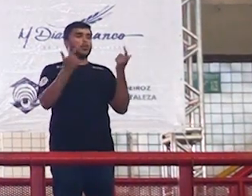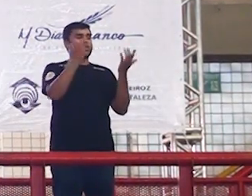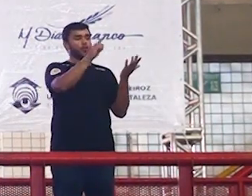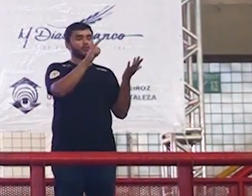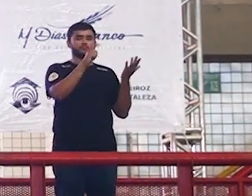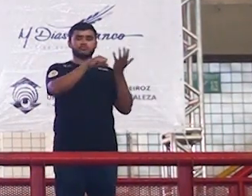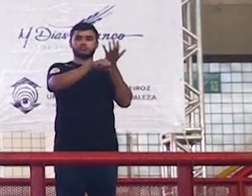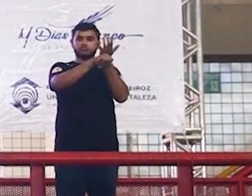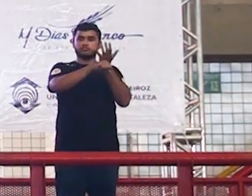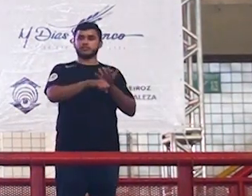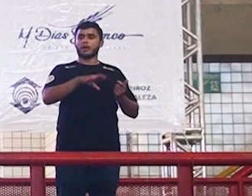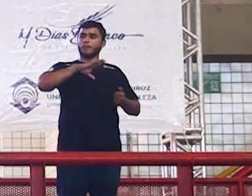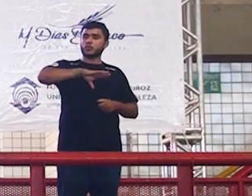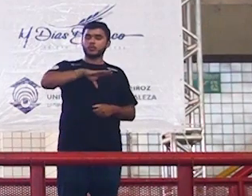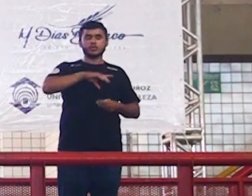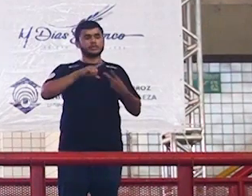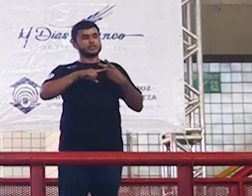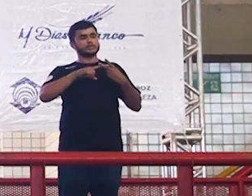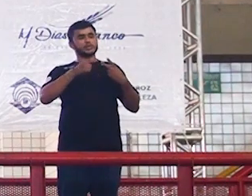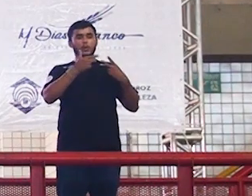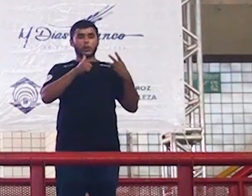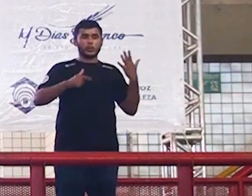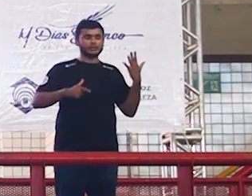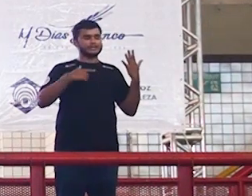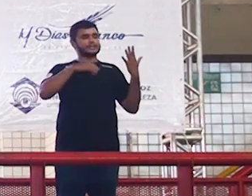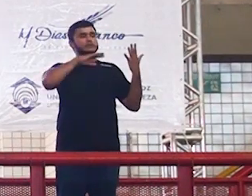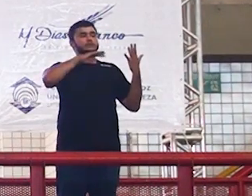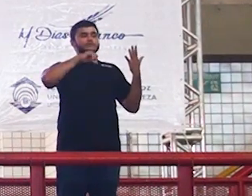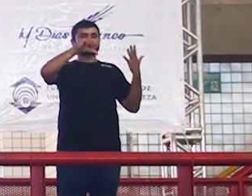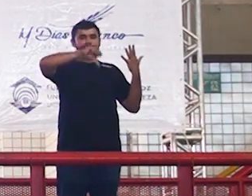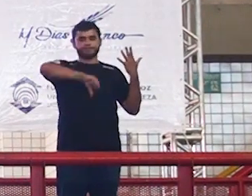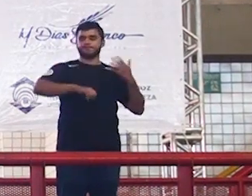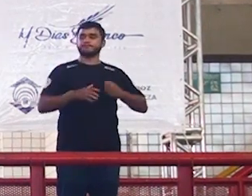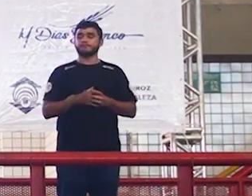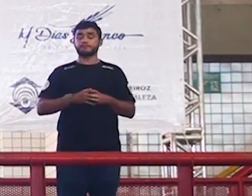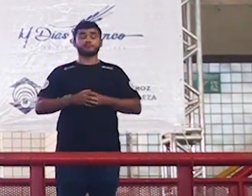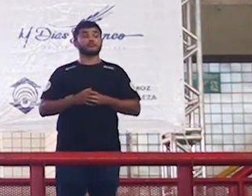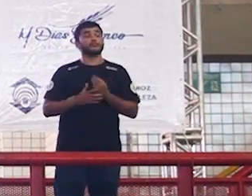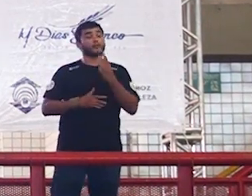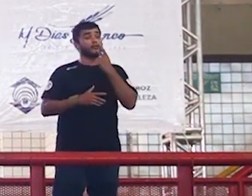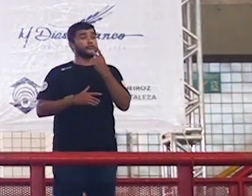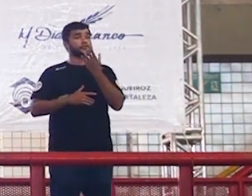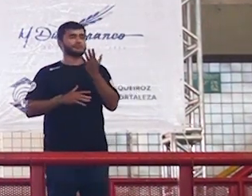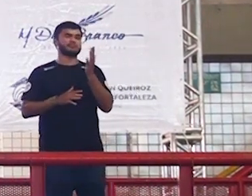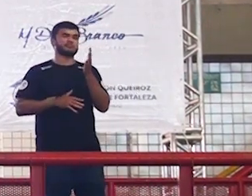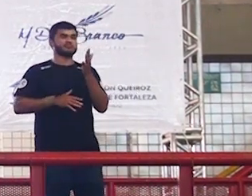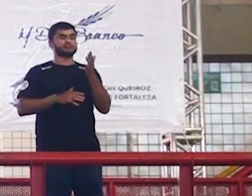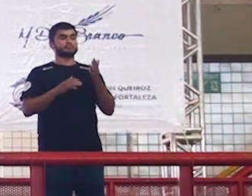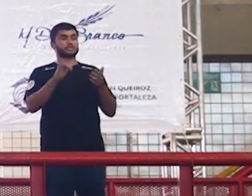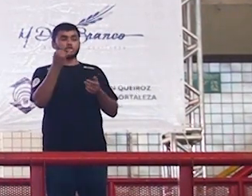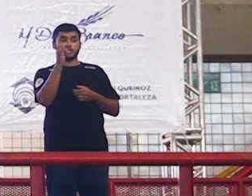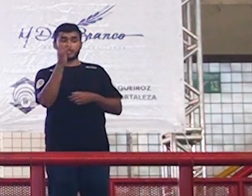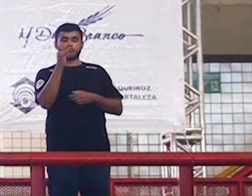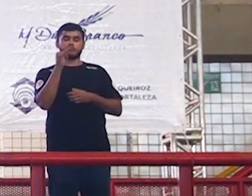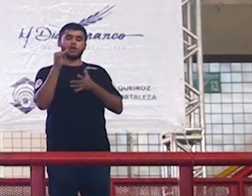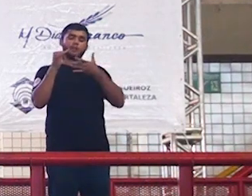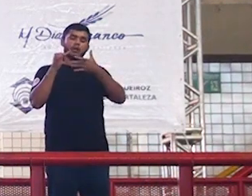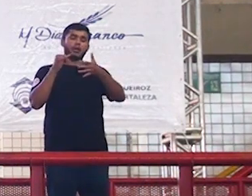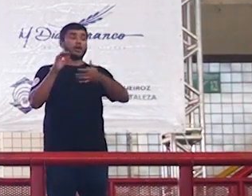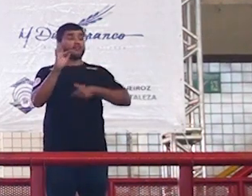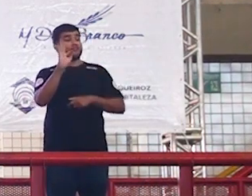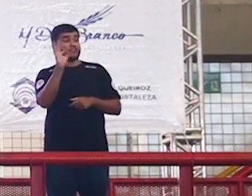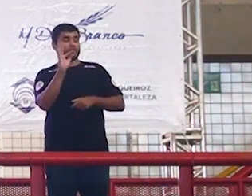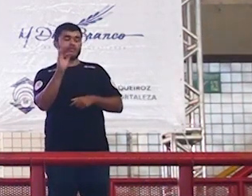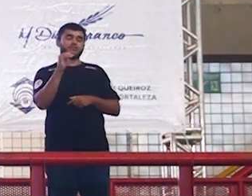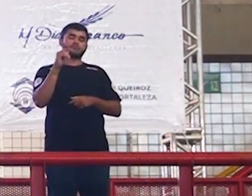códigos. Mas estamos aí, vamos para a luta. Isso foi em janeiro. Quando foi, acho que fevereiro ou março, que começam a chamar